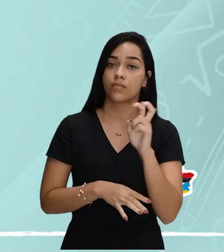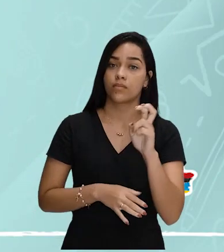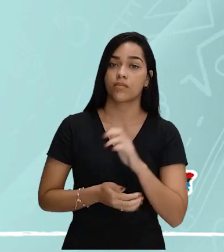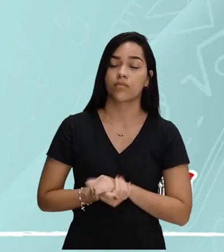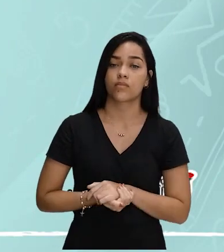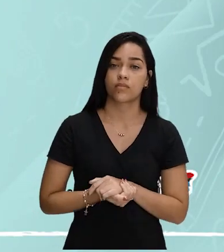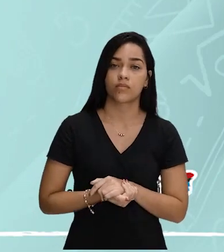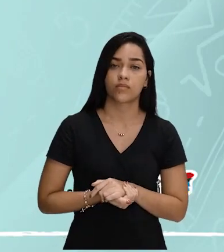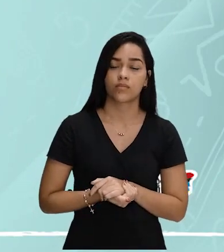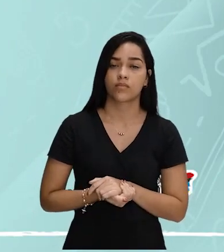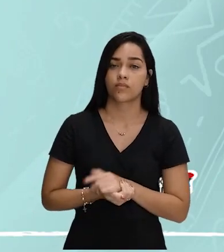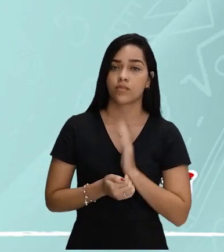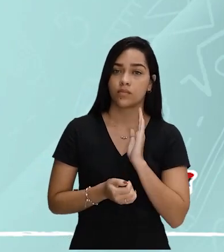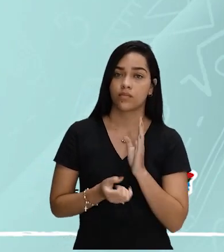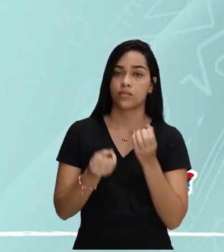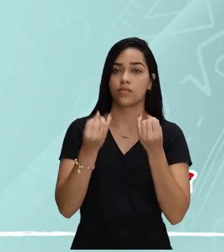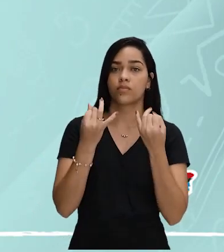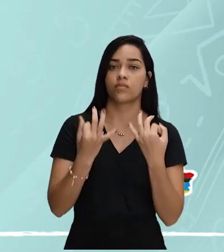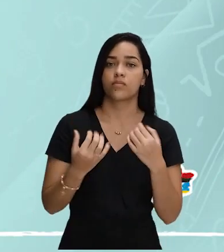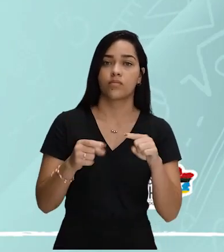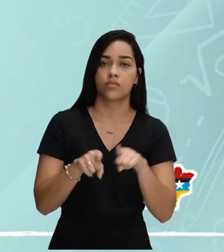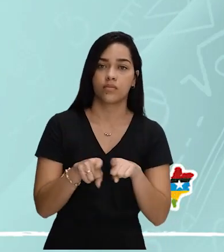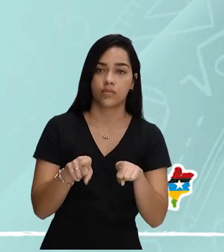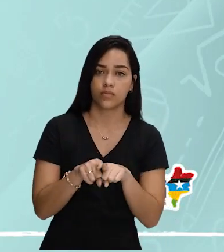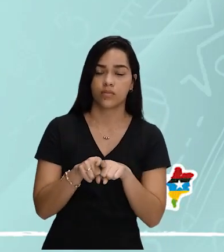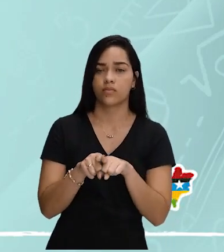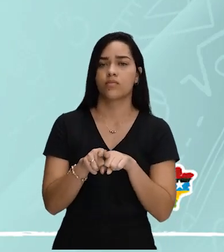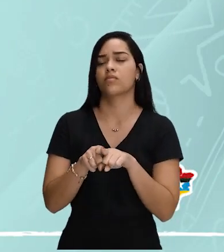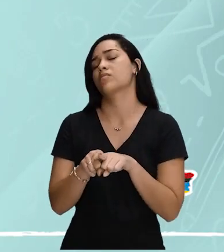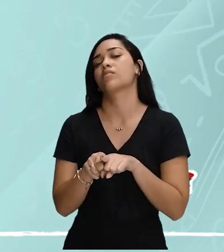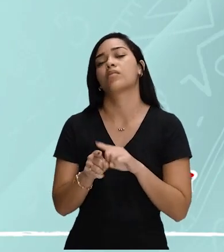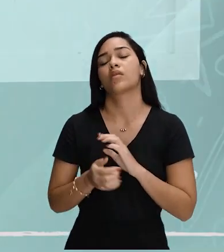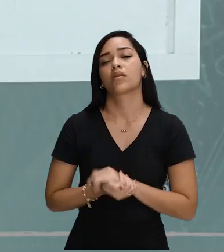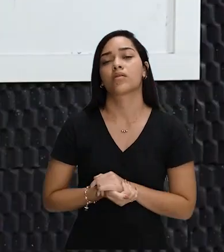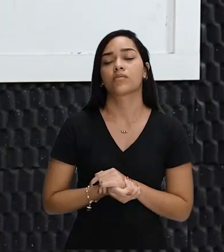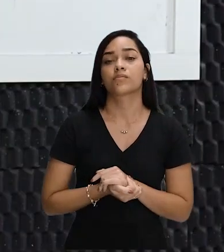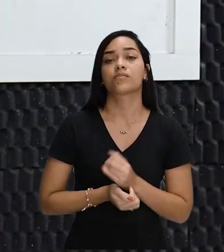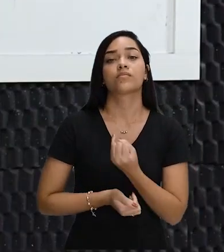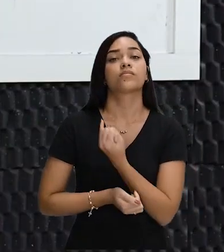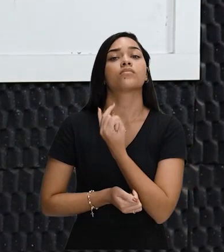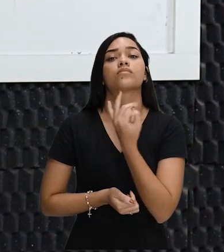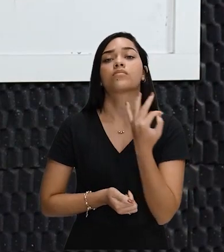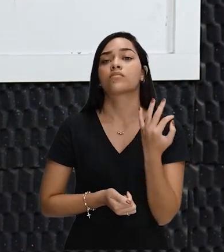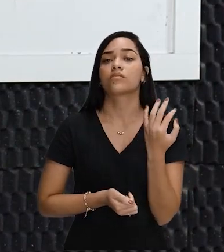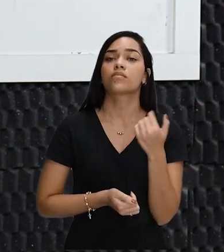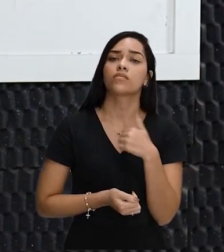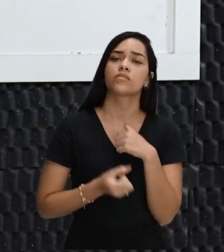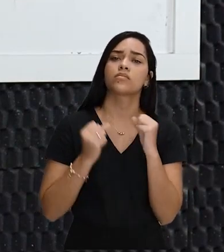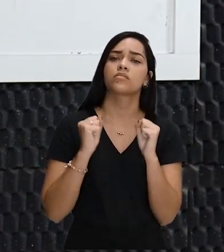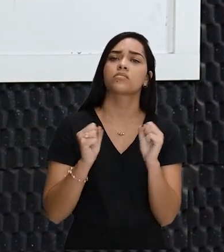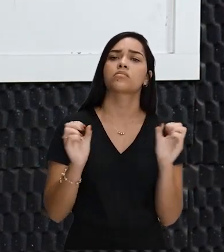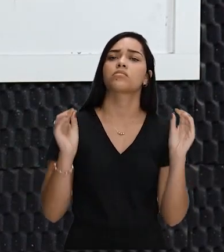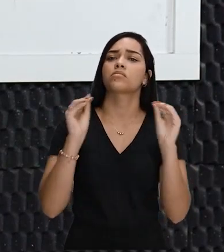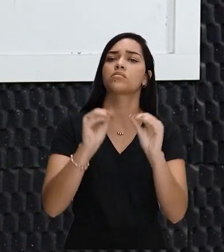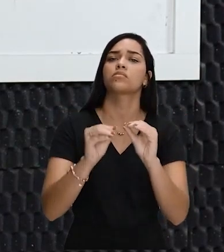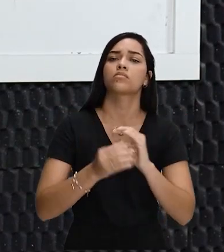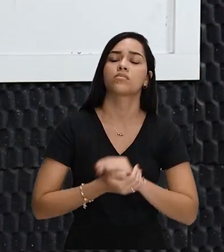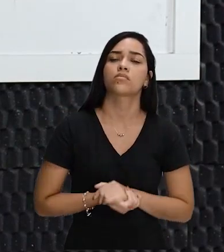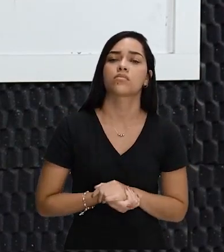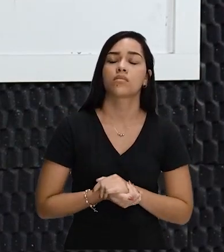como a questão fala também em quantos algarismos distintos Quantos algarismos eu posso colocar aqui